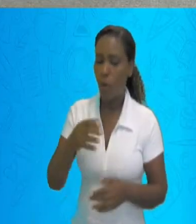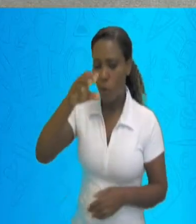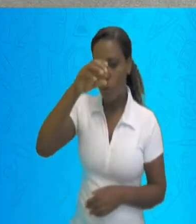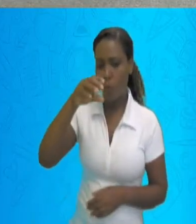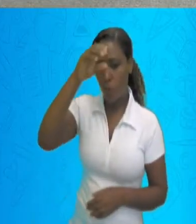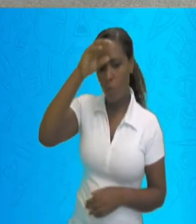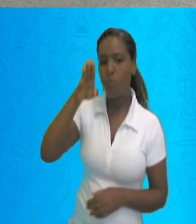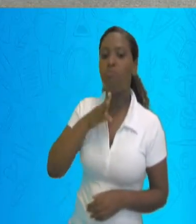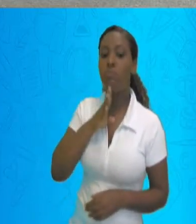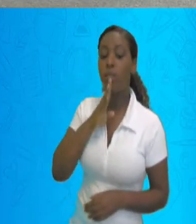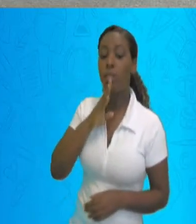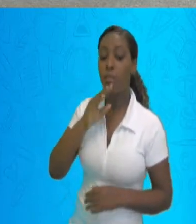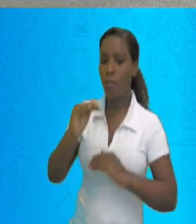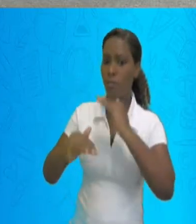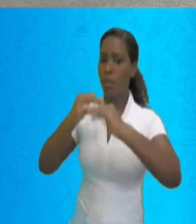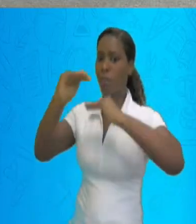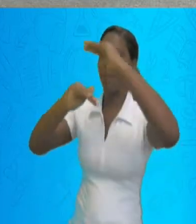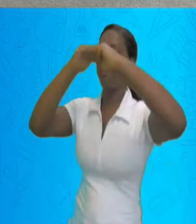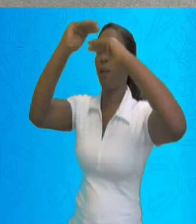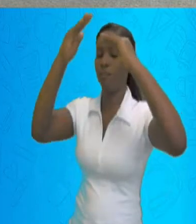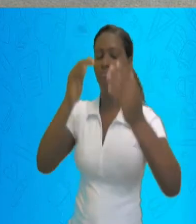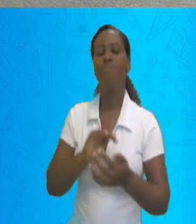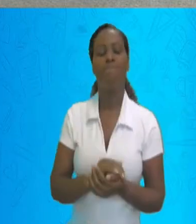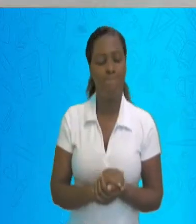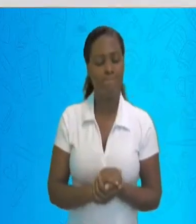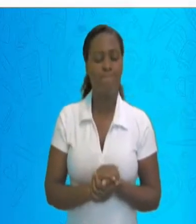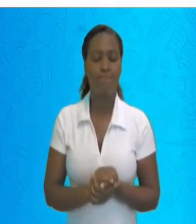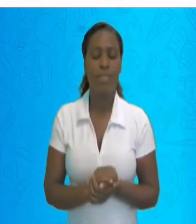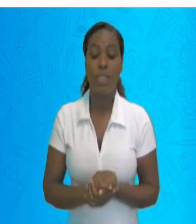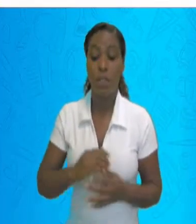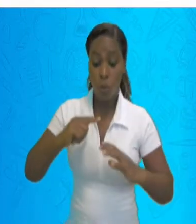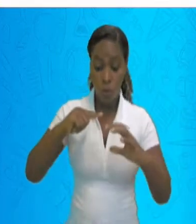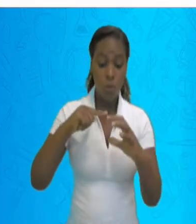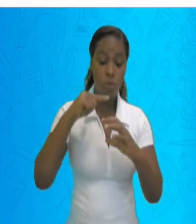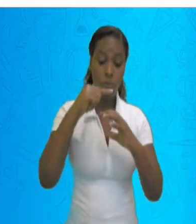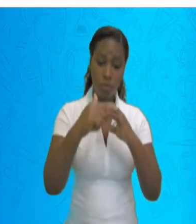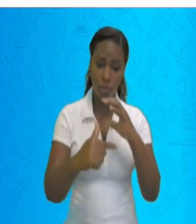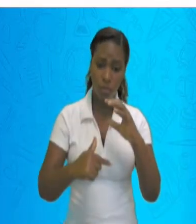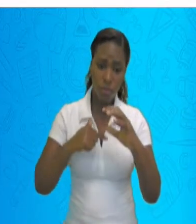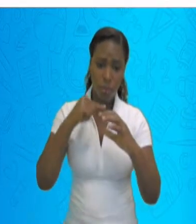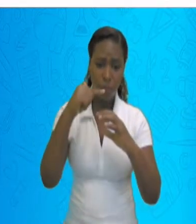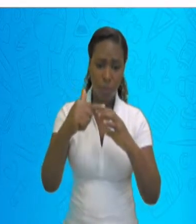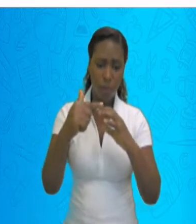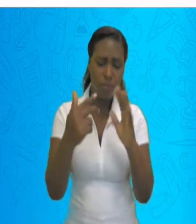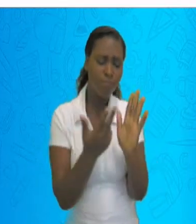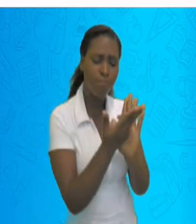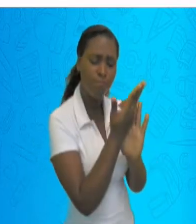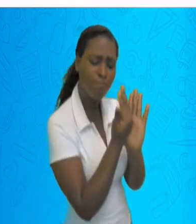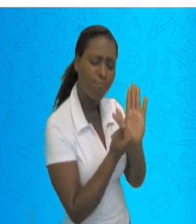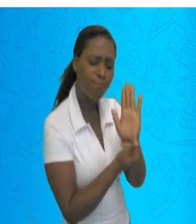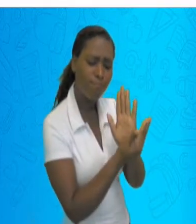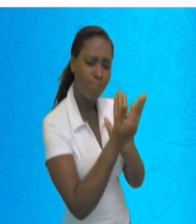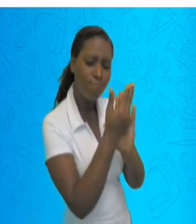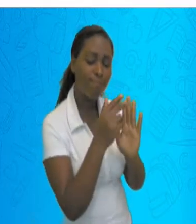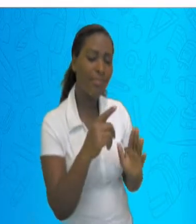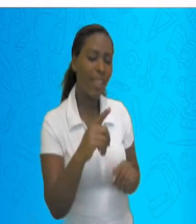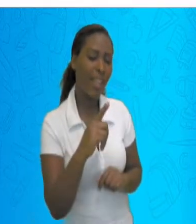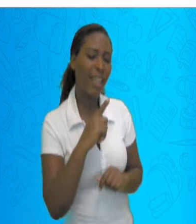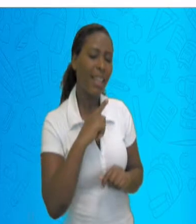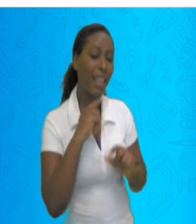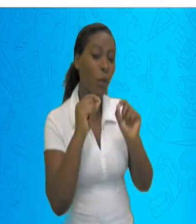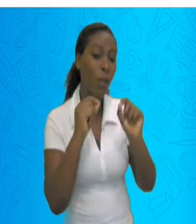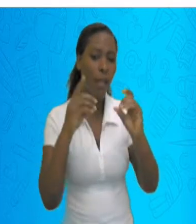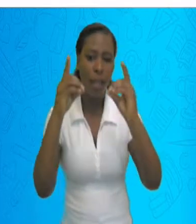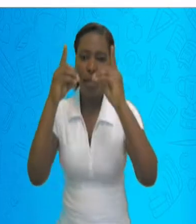Os sólidos geométricos, eles são figuras geométricas que possuem 3 dimensões. O que seria